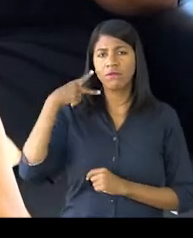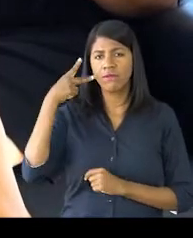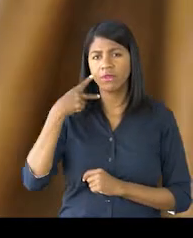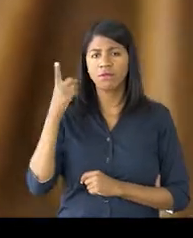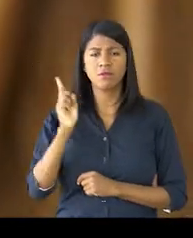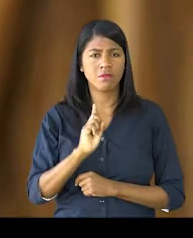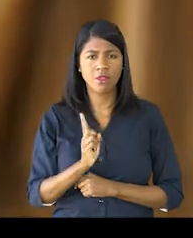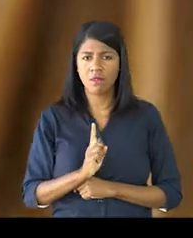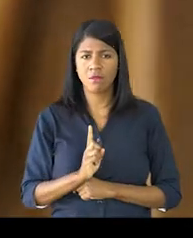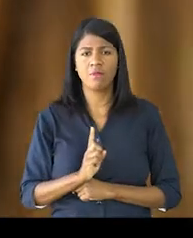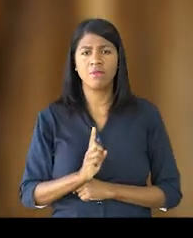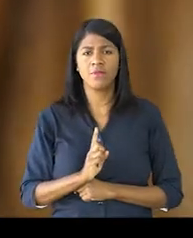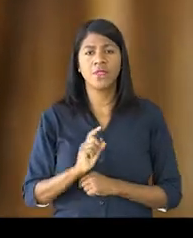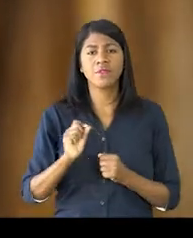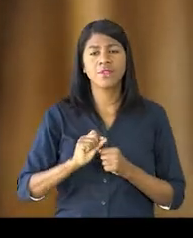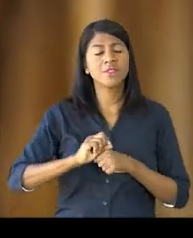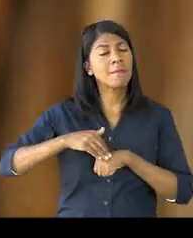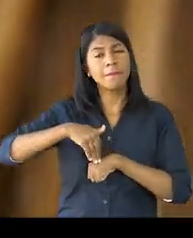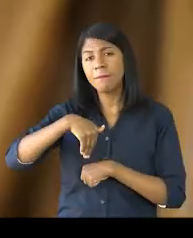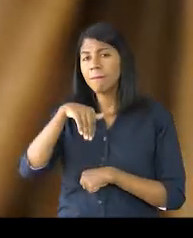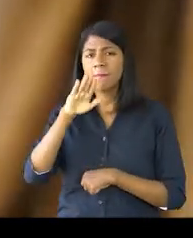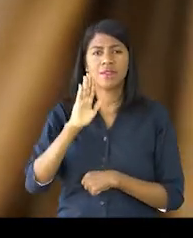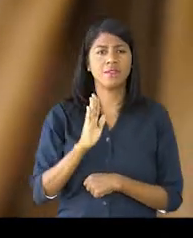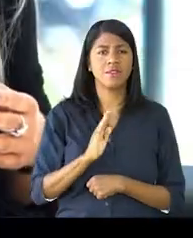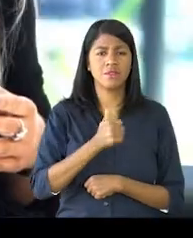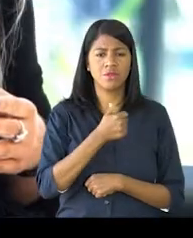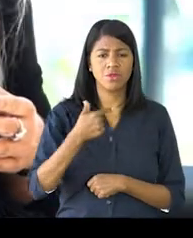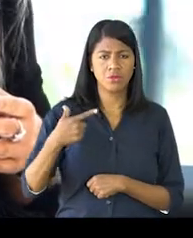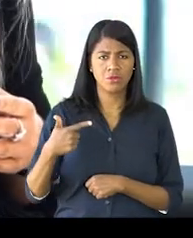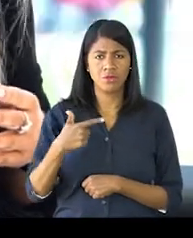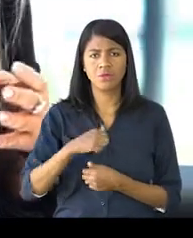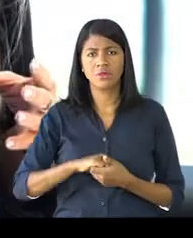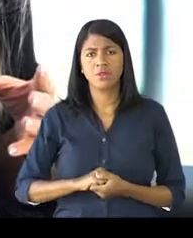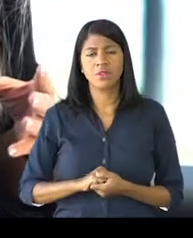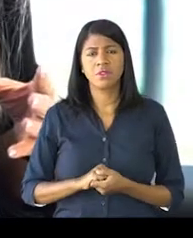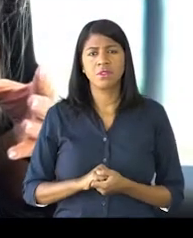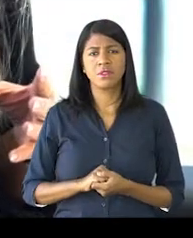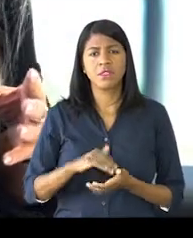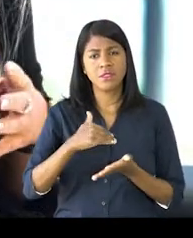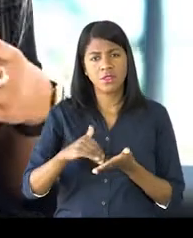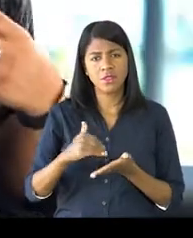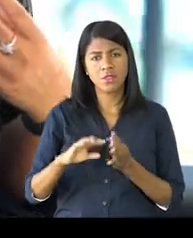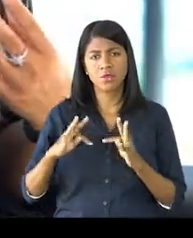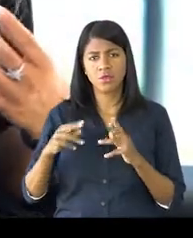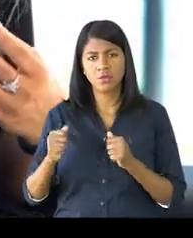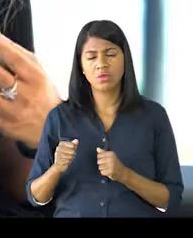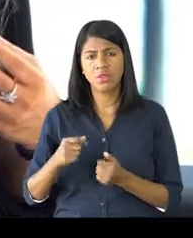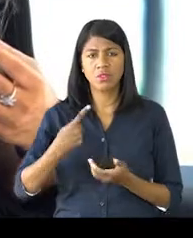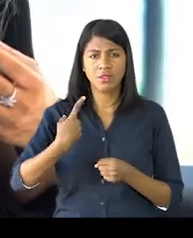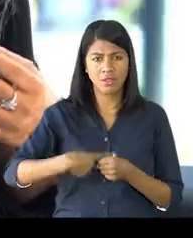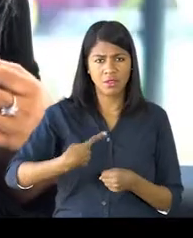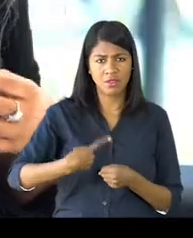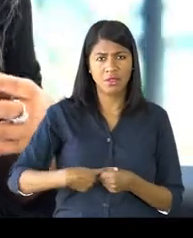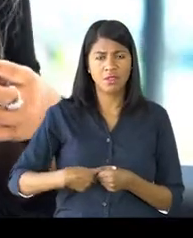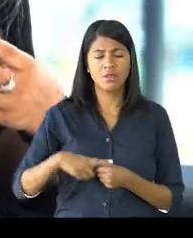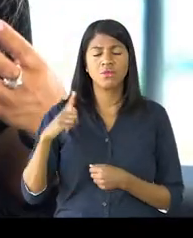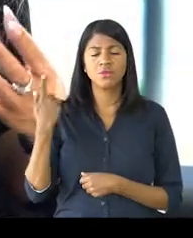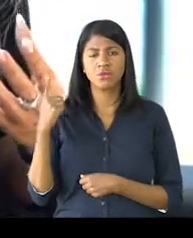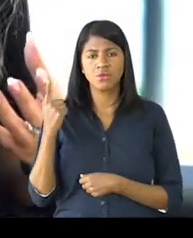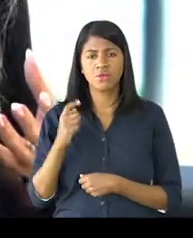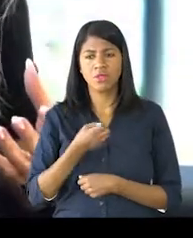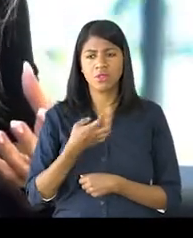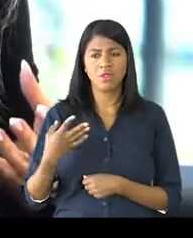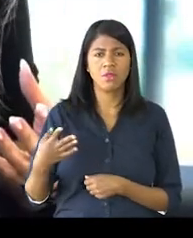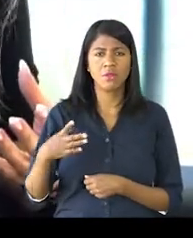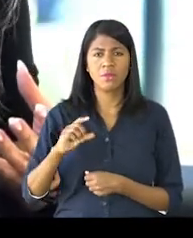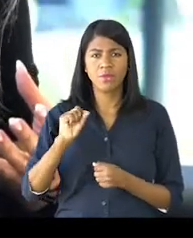como vereadora, que eu fui por 12 anos. Né? Não uma extensão do meu gabinete, sim uma secretaria para toda a cidade de Goiânia. Então, para